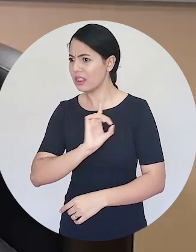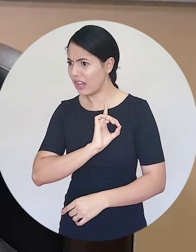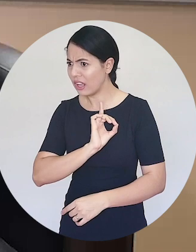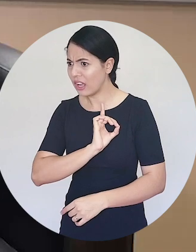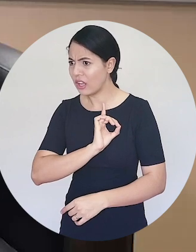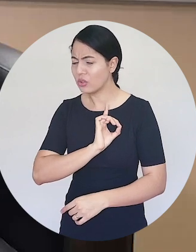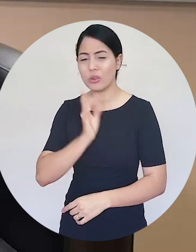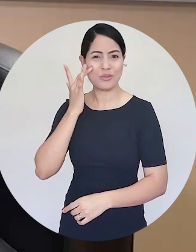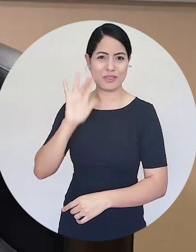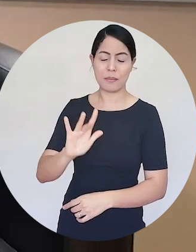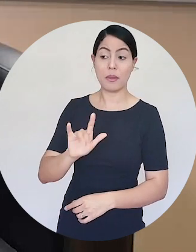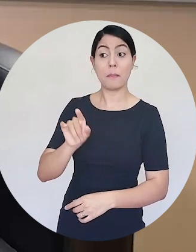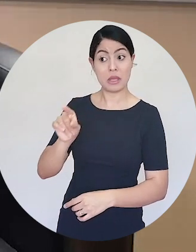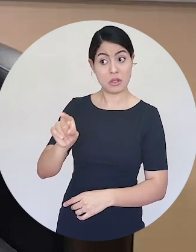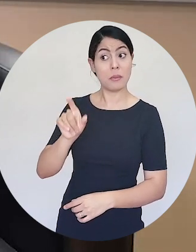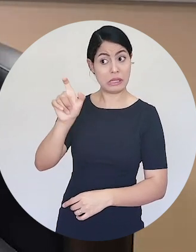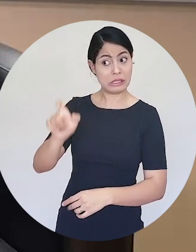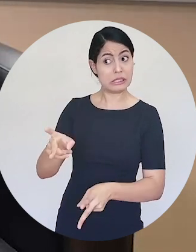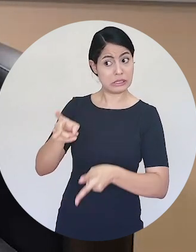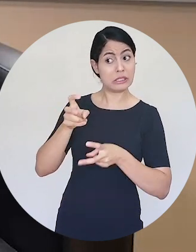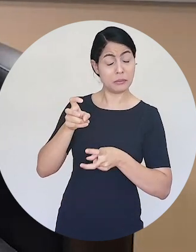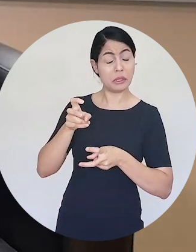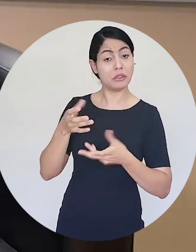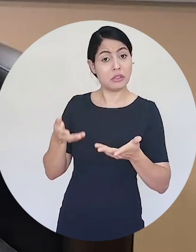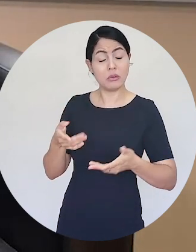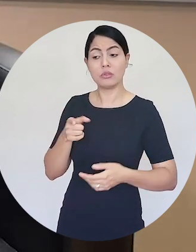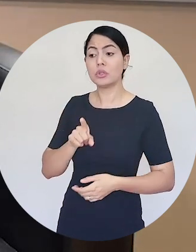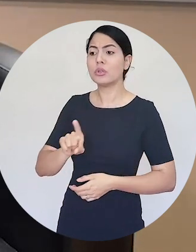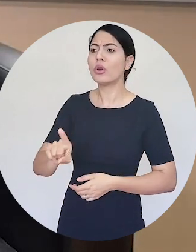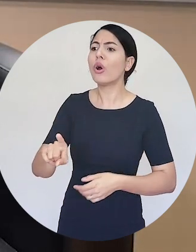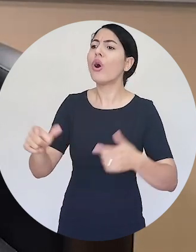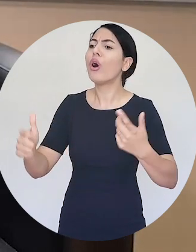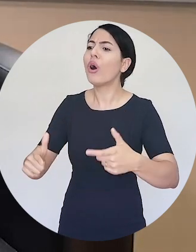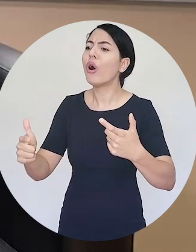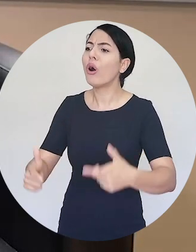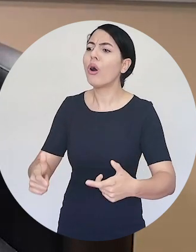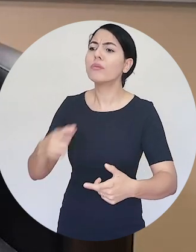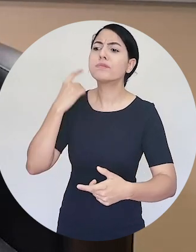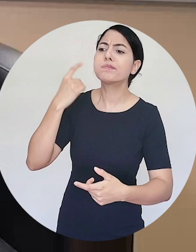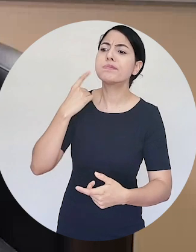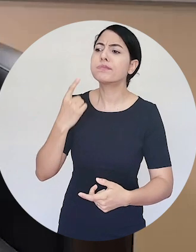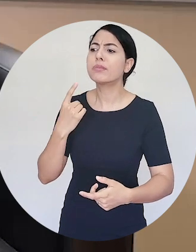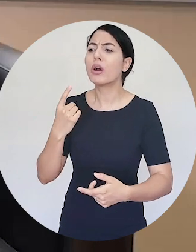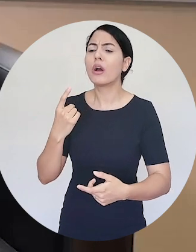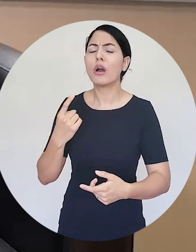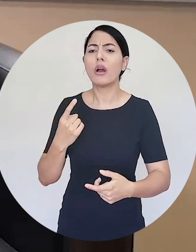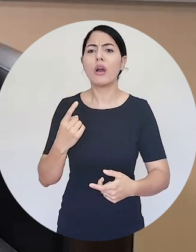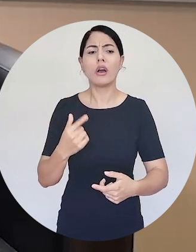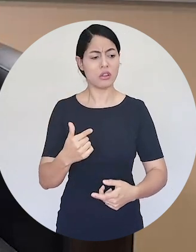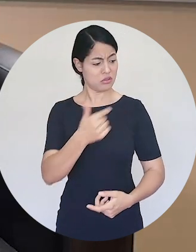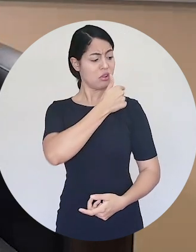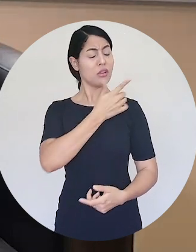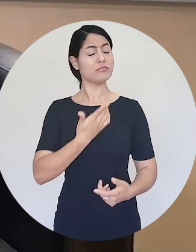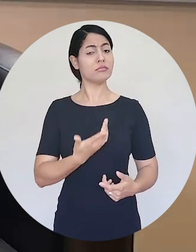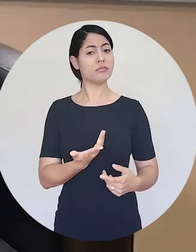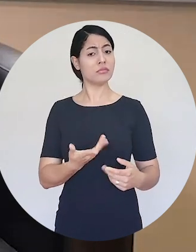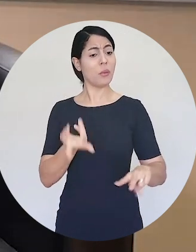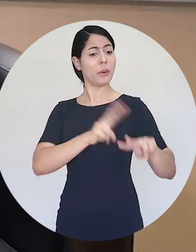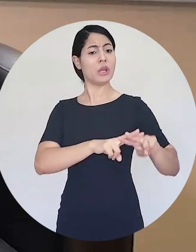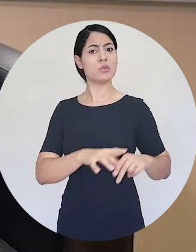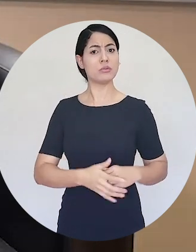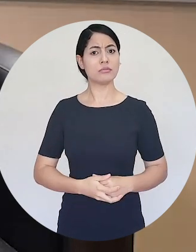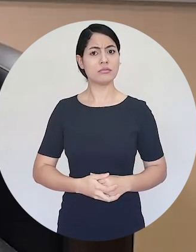mas na hora entendi que era. E cadê os advogados? Cadê os advogados? Eles estão aqui,